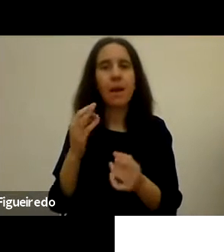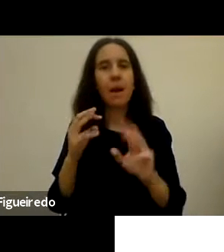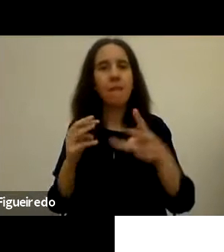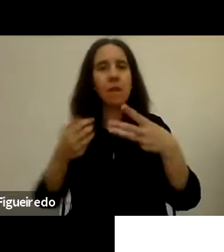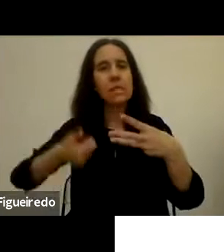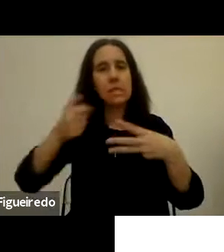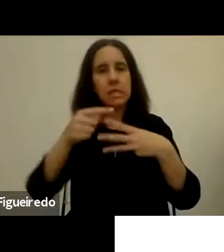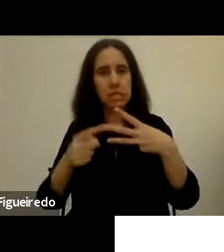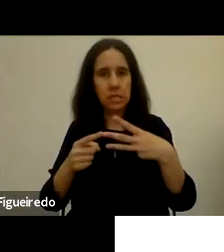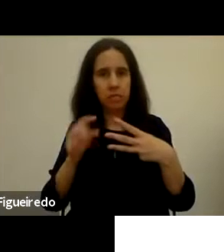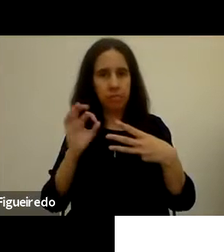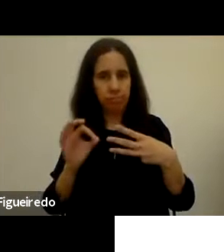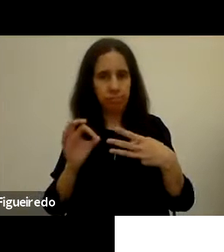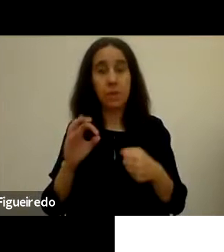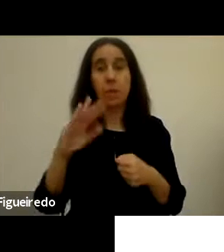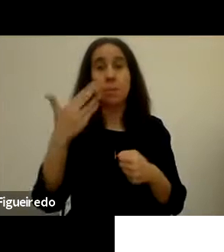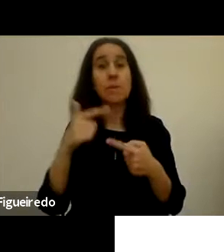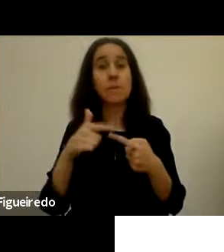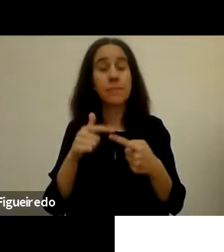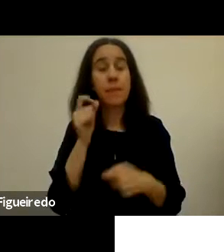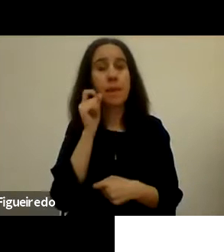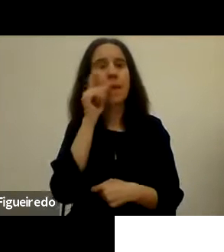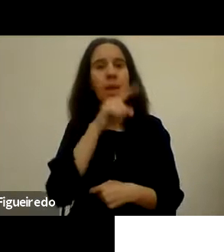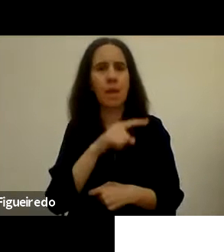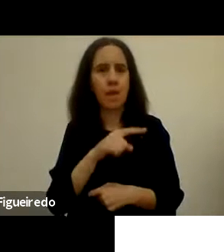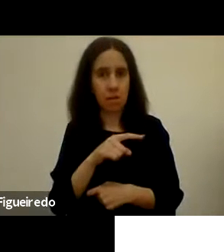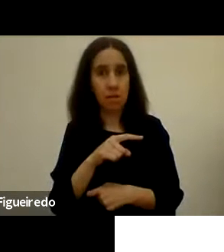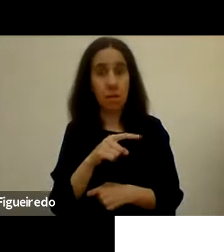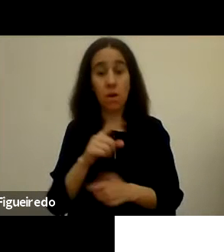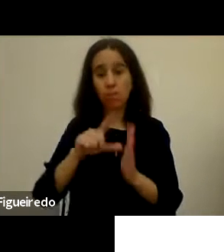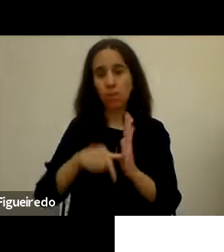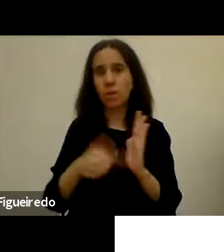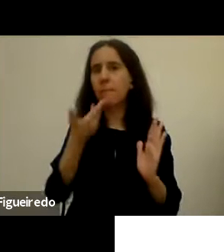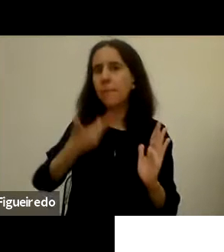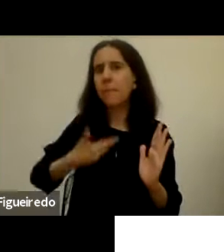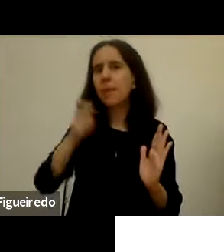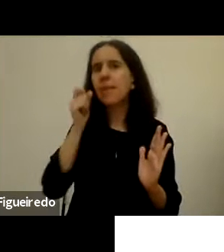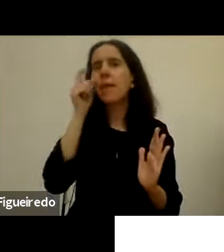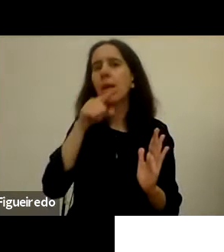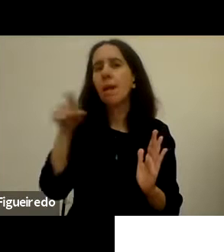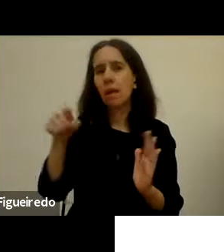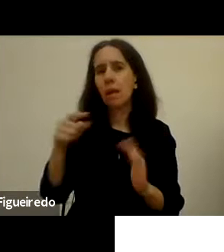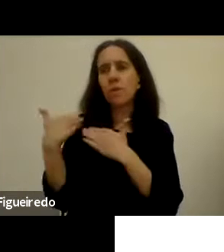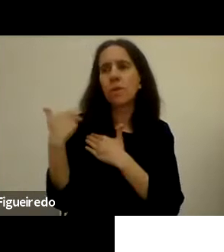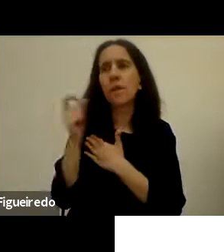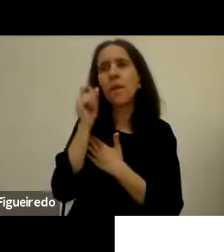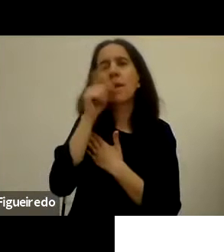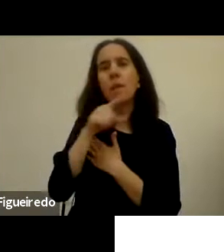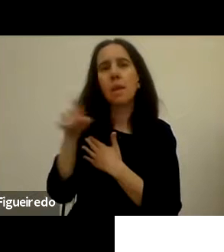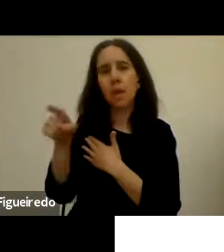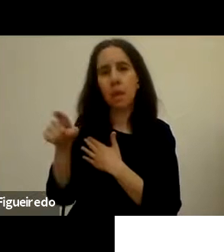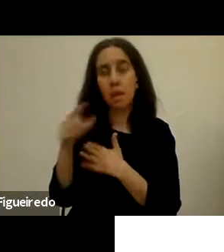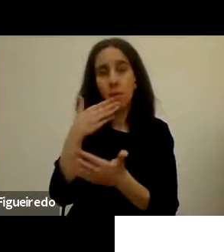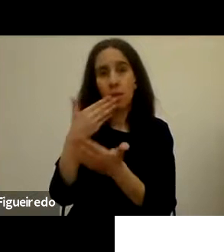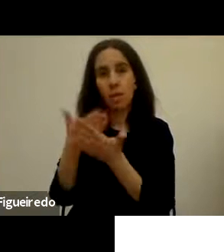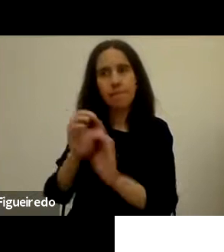início. Primeiro, quem é que está a pedir o projeto, quem é que é responsável por esclarecer o